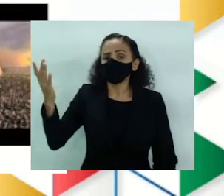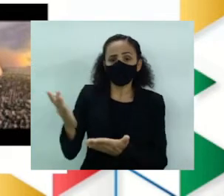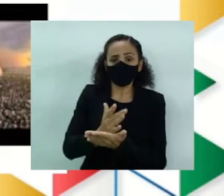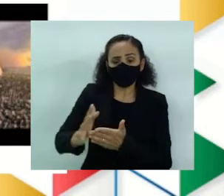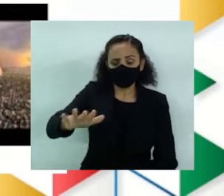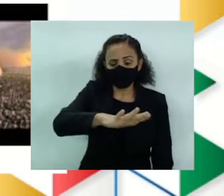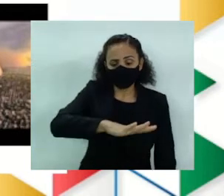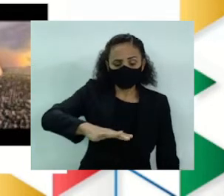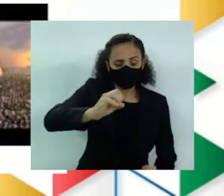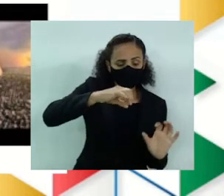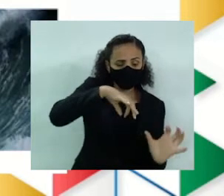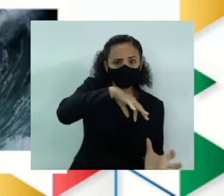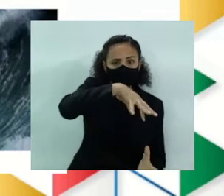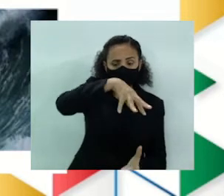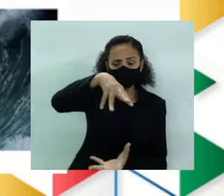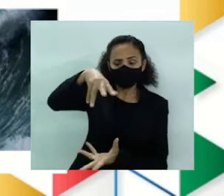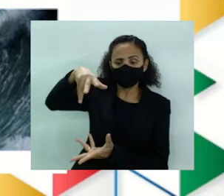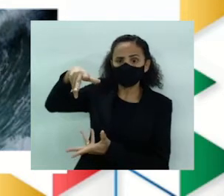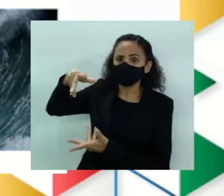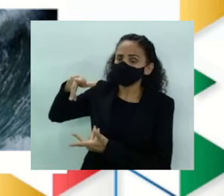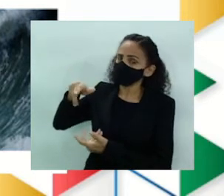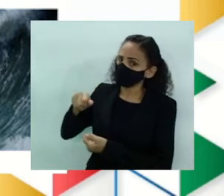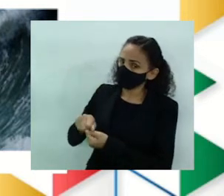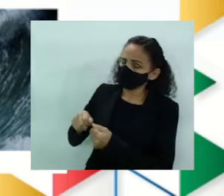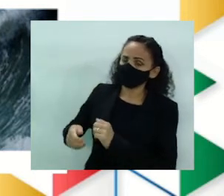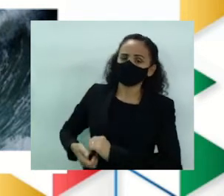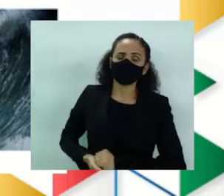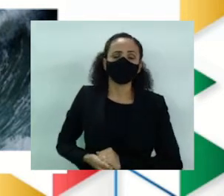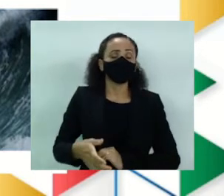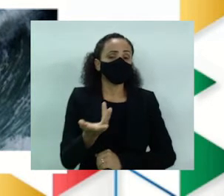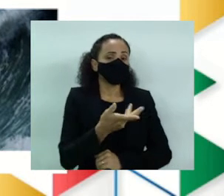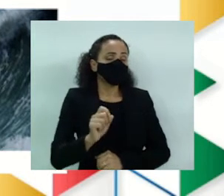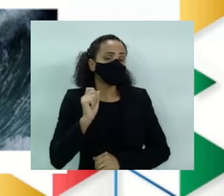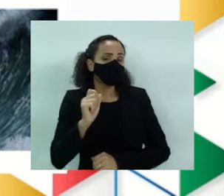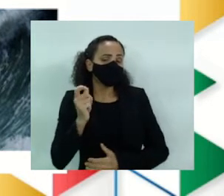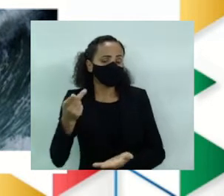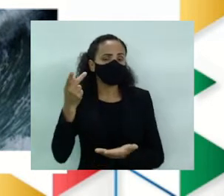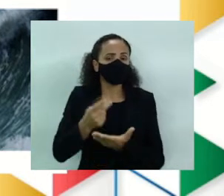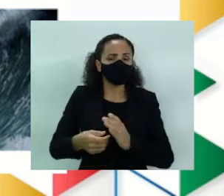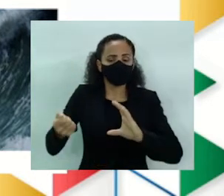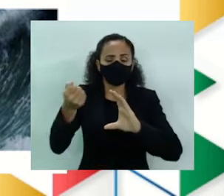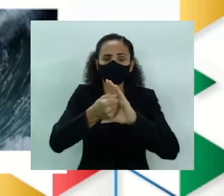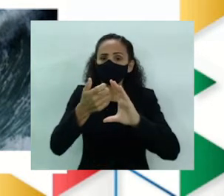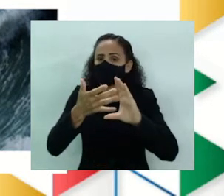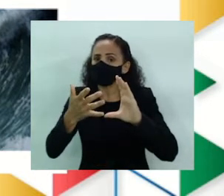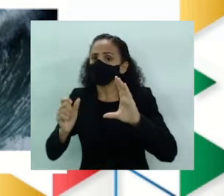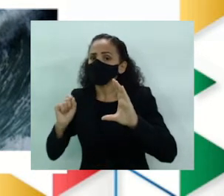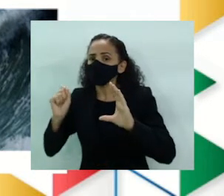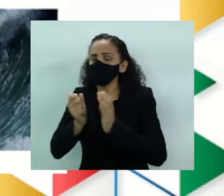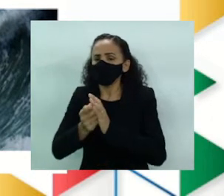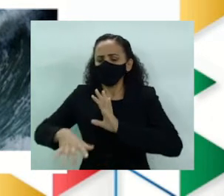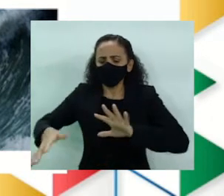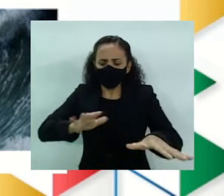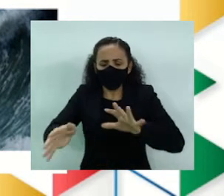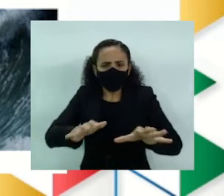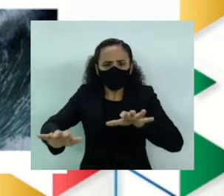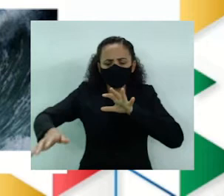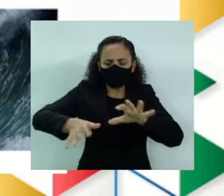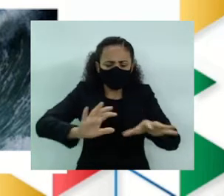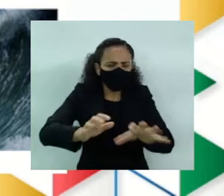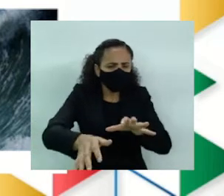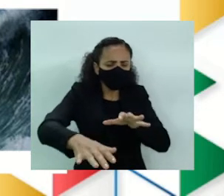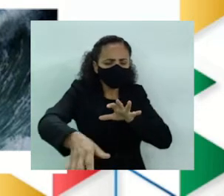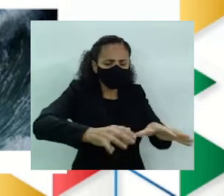planeta, tá certo? Vamos lá. Os desastres naturais são classificados em, continuando, terremotos, sismos